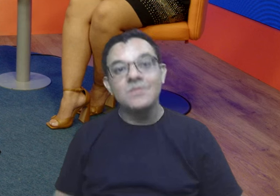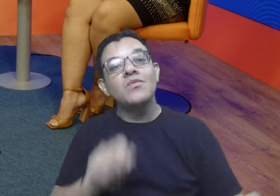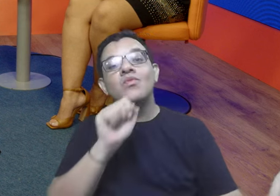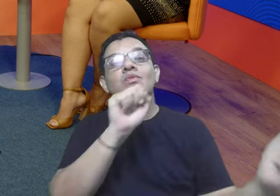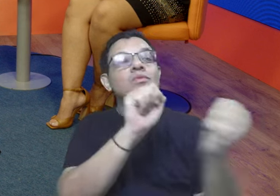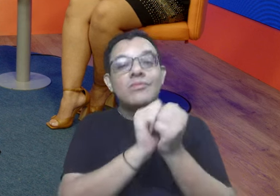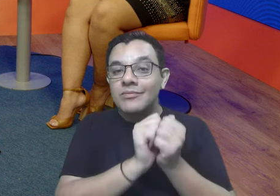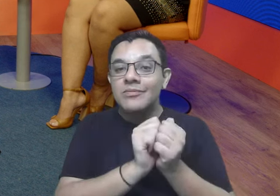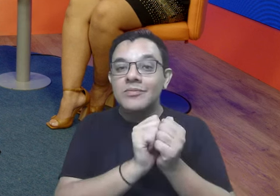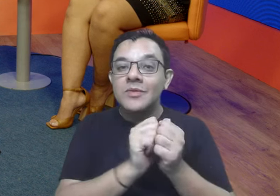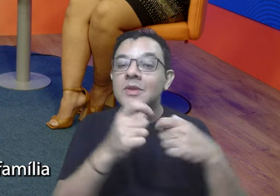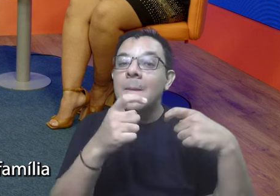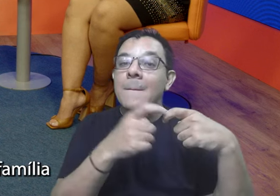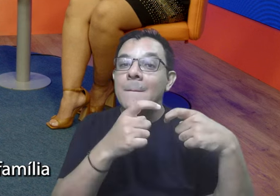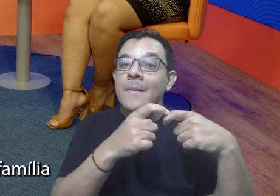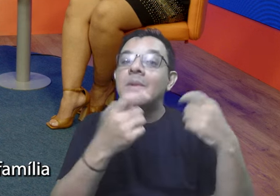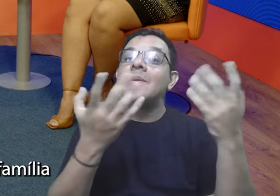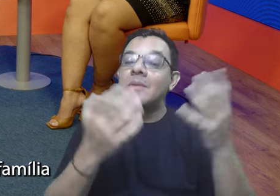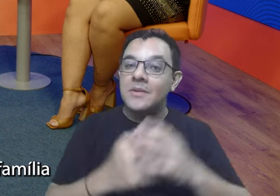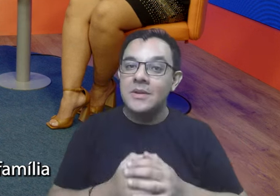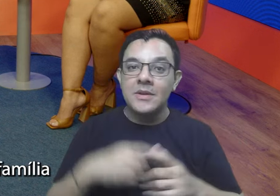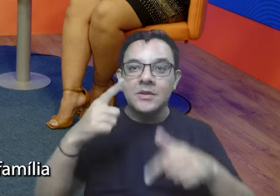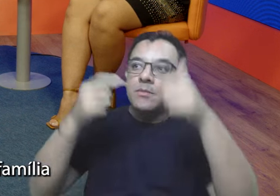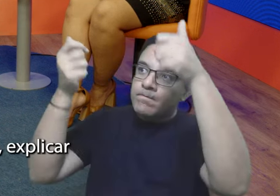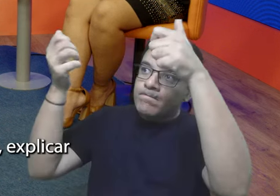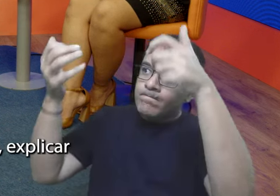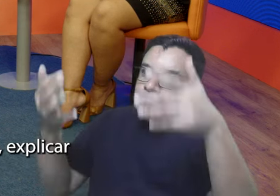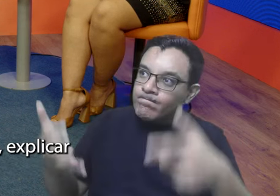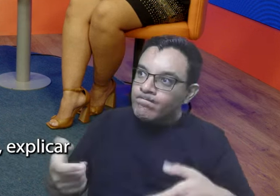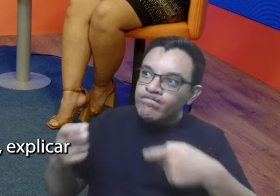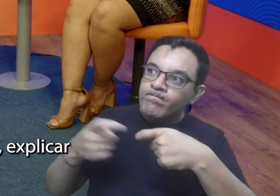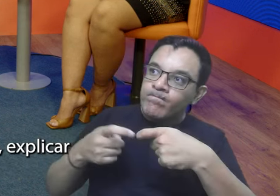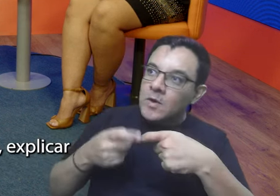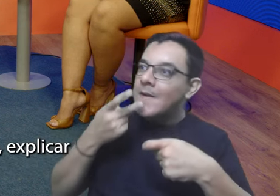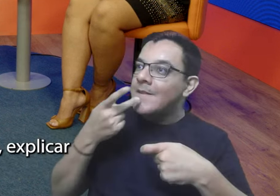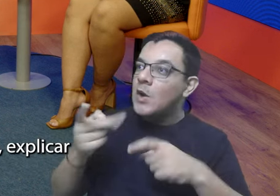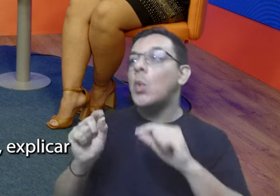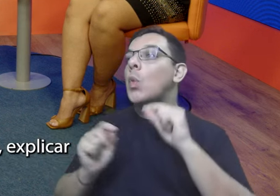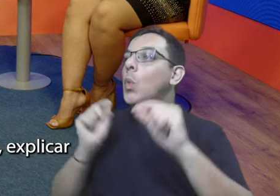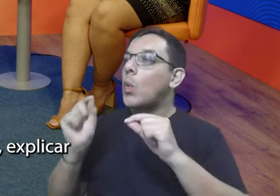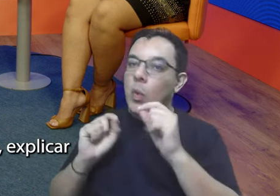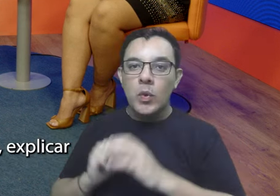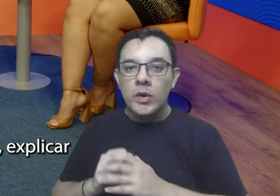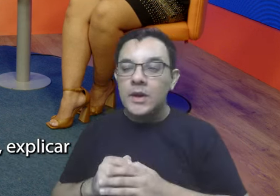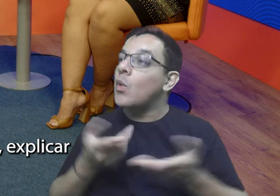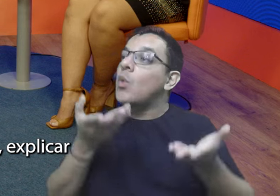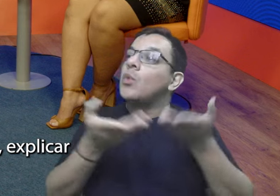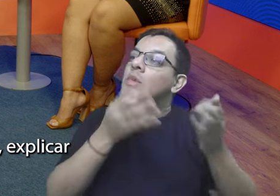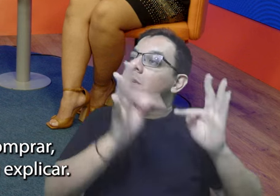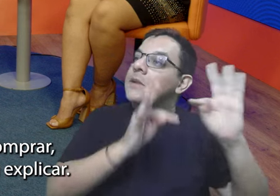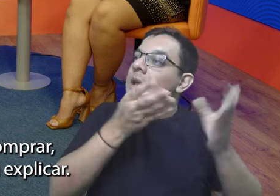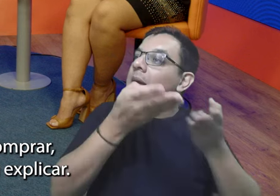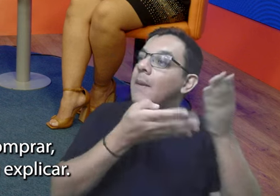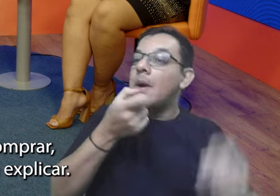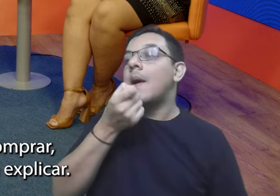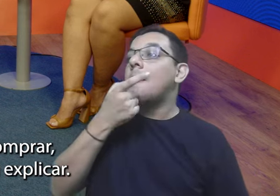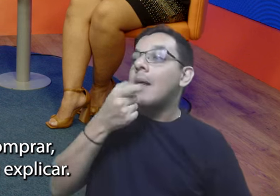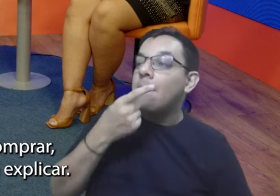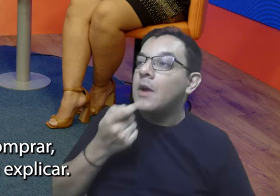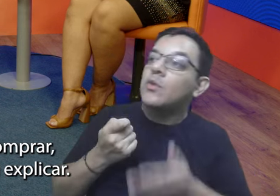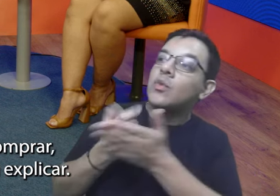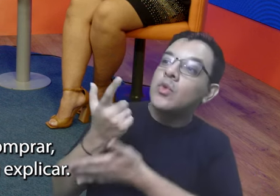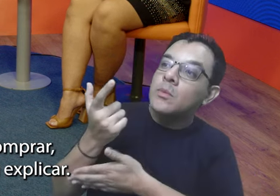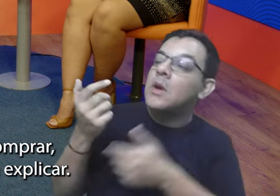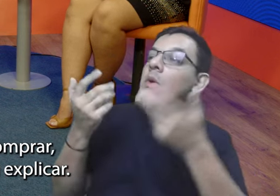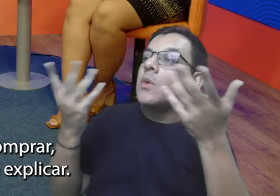mesmo acompanhantes né para poder depois passar pra família tudo que aquele médico trouxe explicar Qual é o tratamento o medicamento que tem